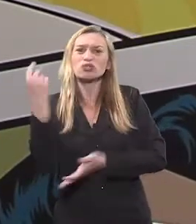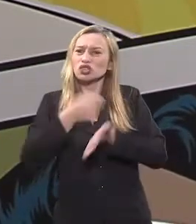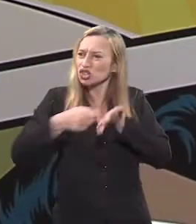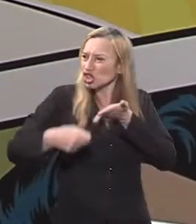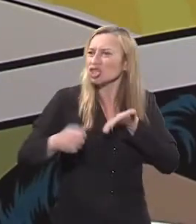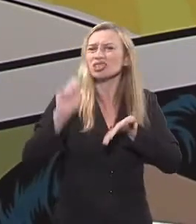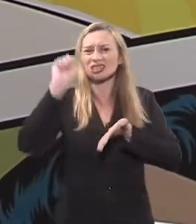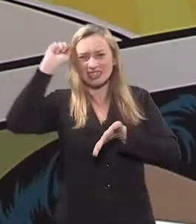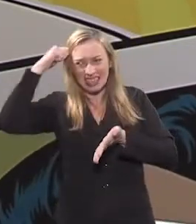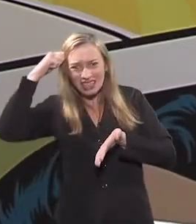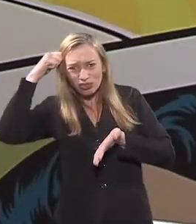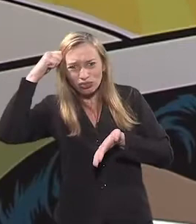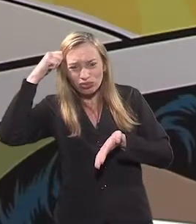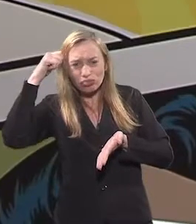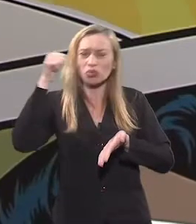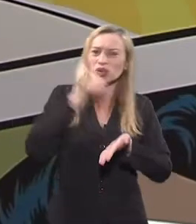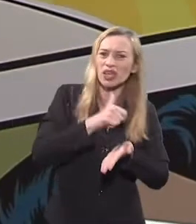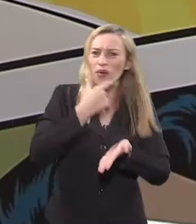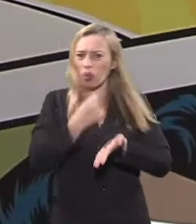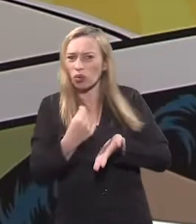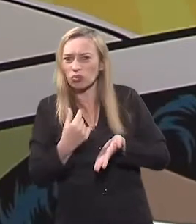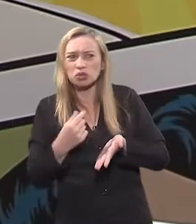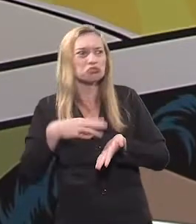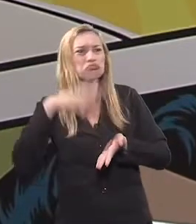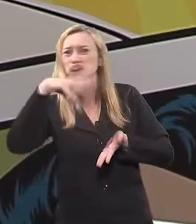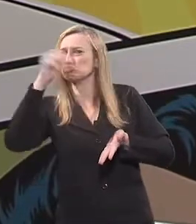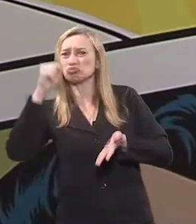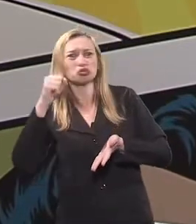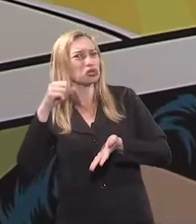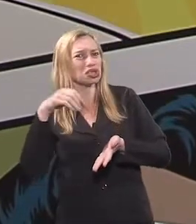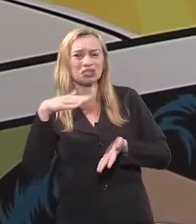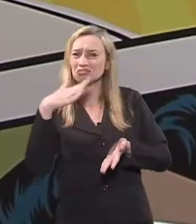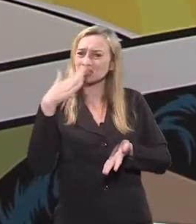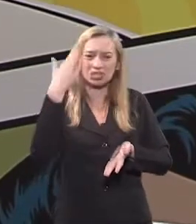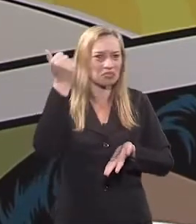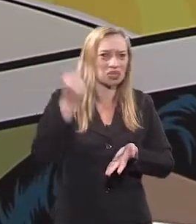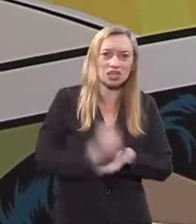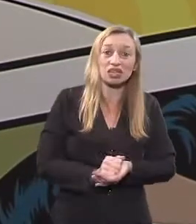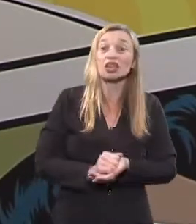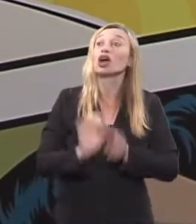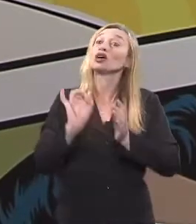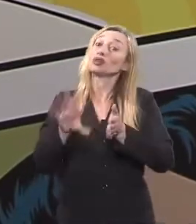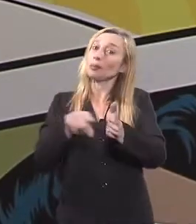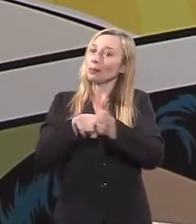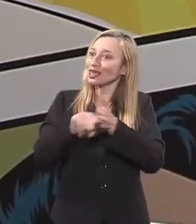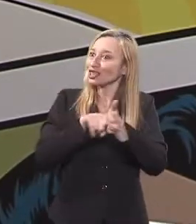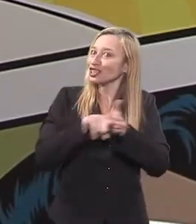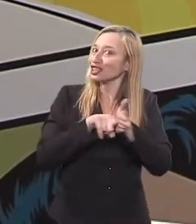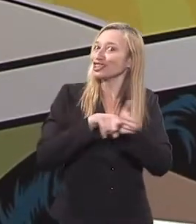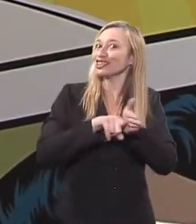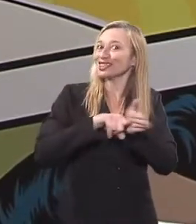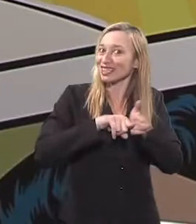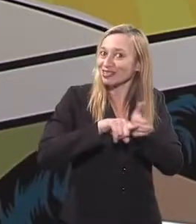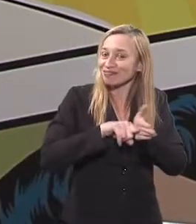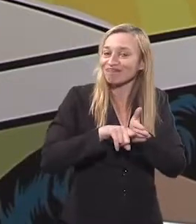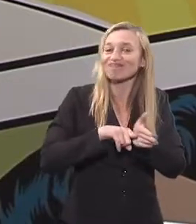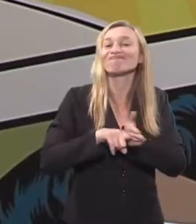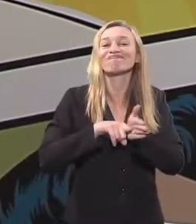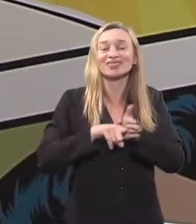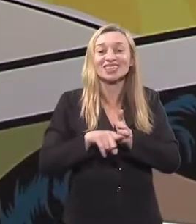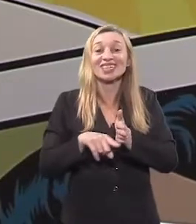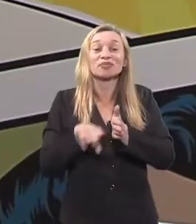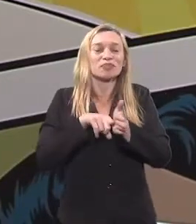negro? Tem autor negra? Como é que eu nunca ouvi falar? É uma questão de pesquisa, é uma questão